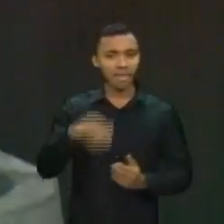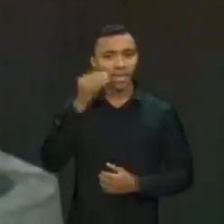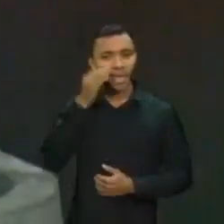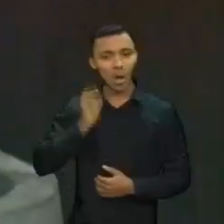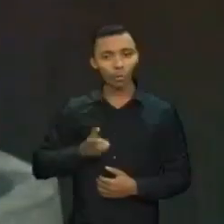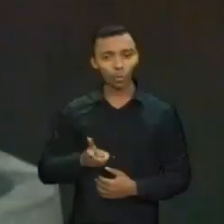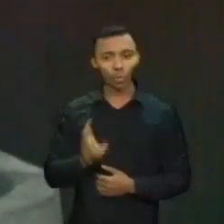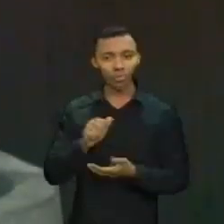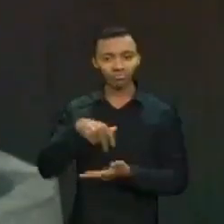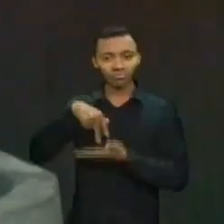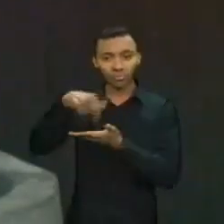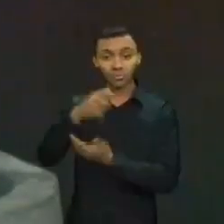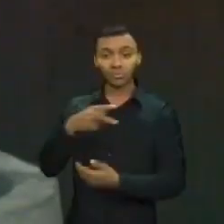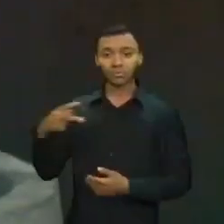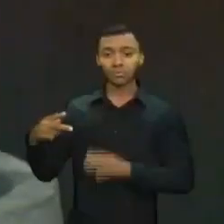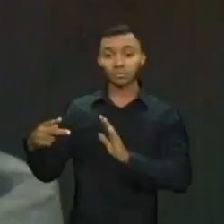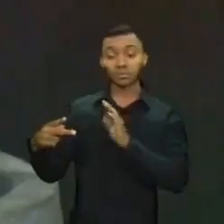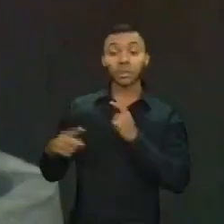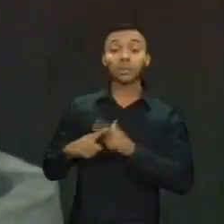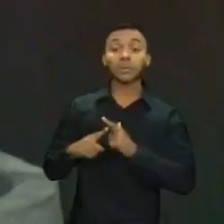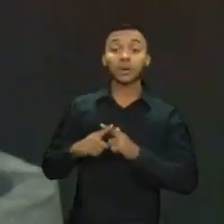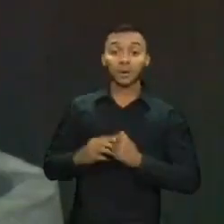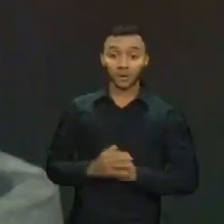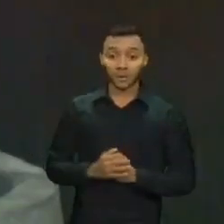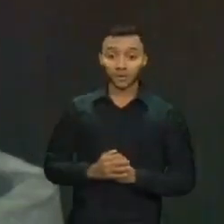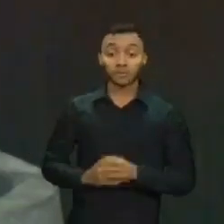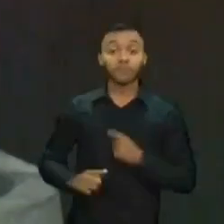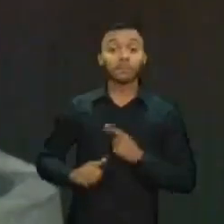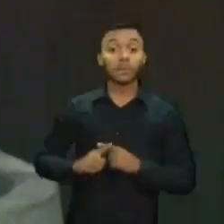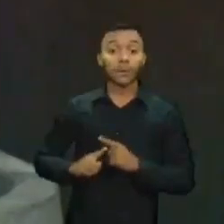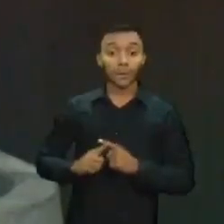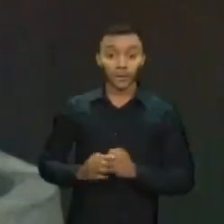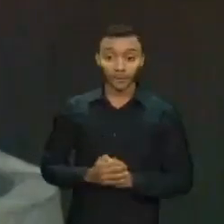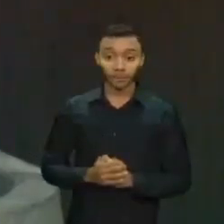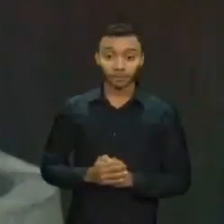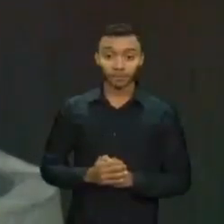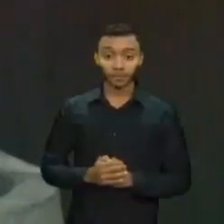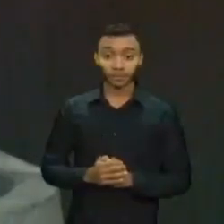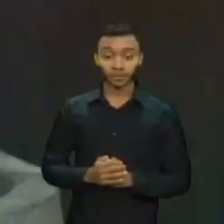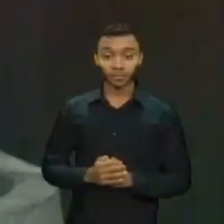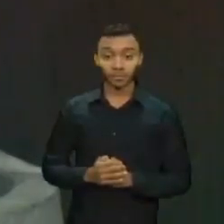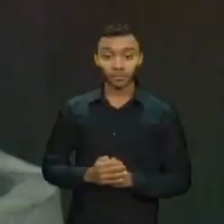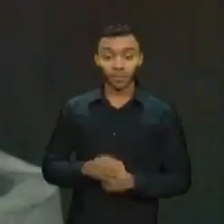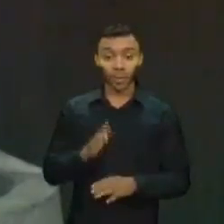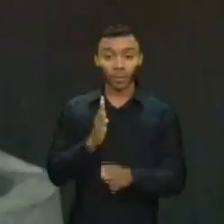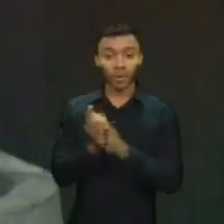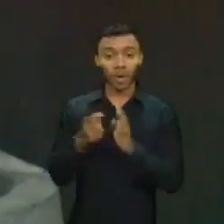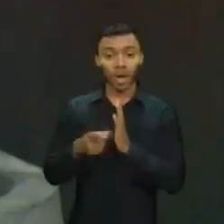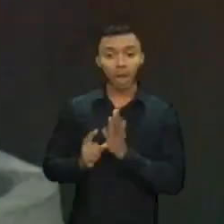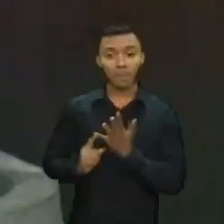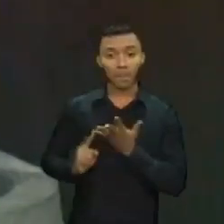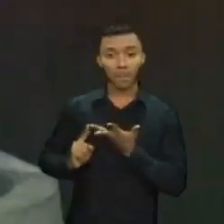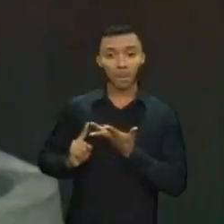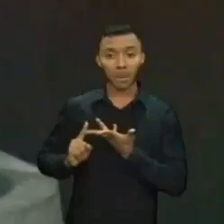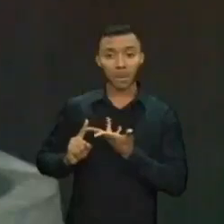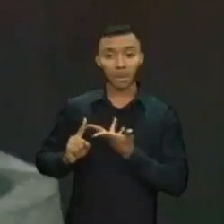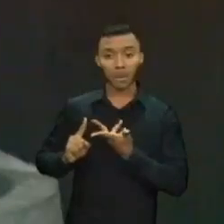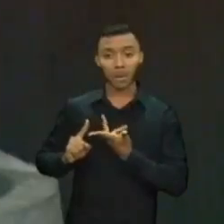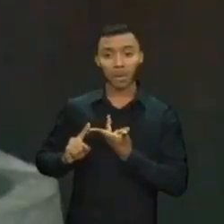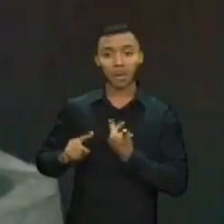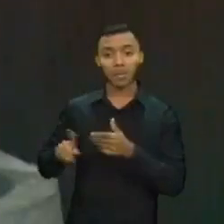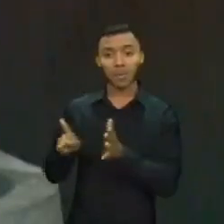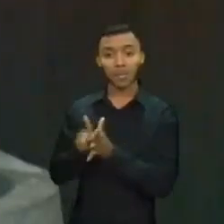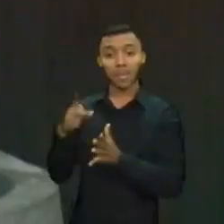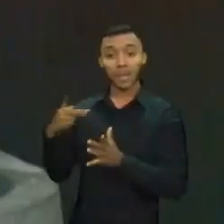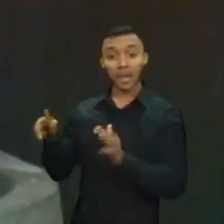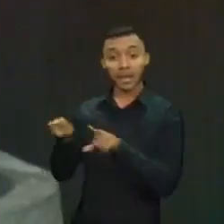que isso? Porque, obviamente, os seus malfeitos de Bolsonaro e sua família estão sendo descobertos. O